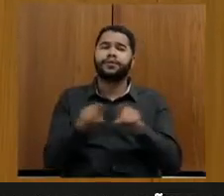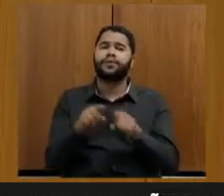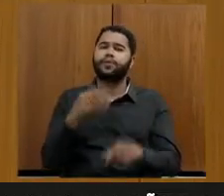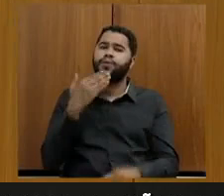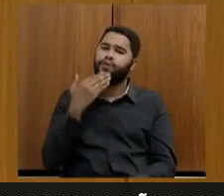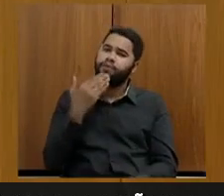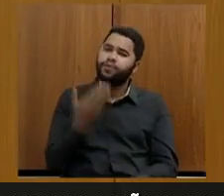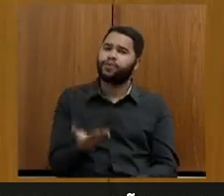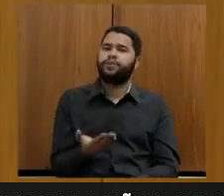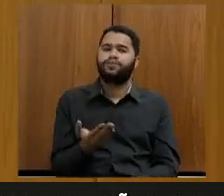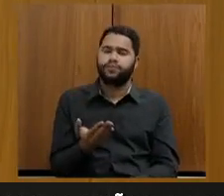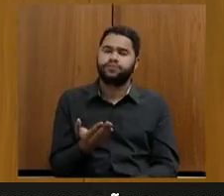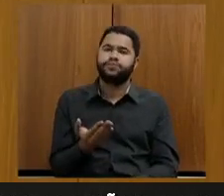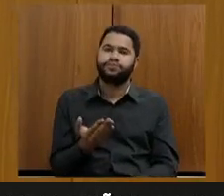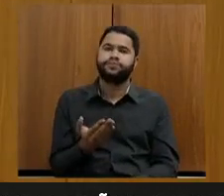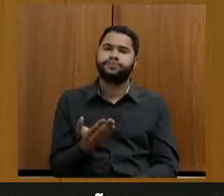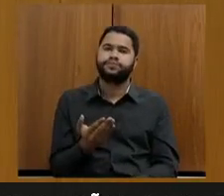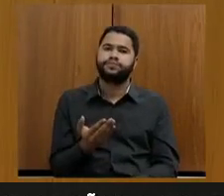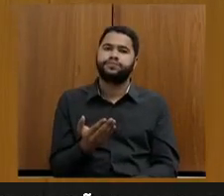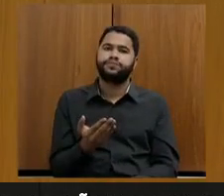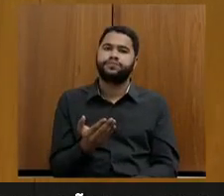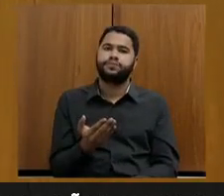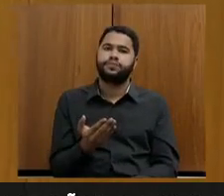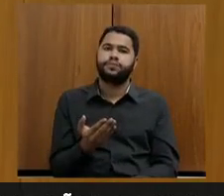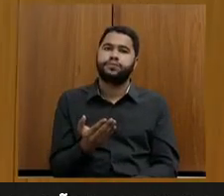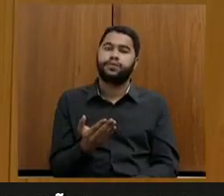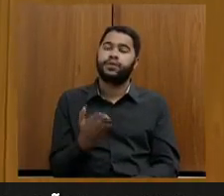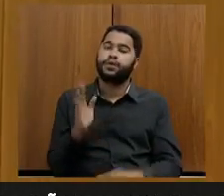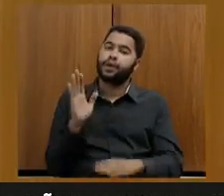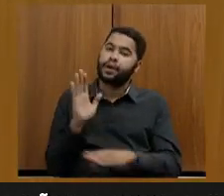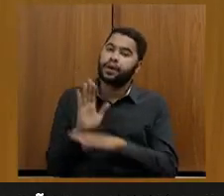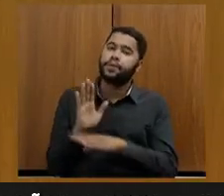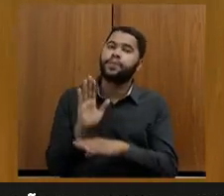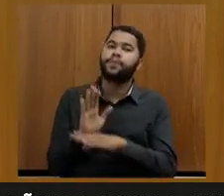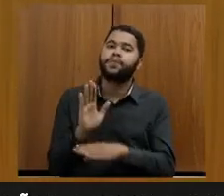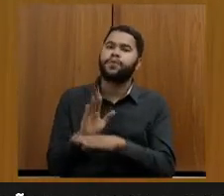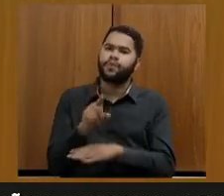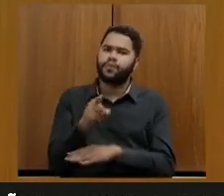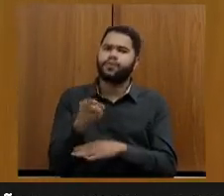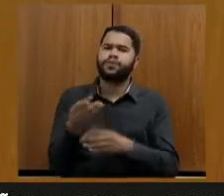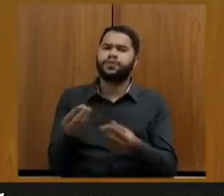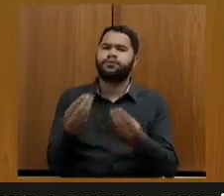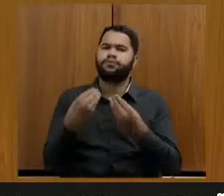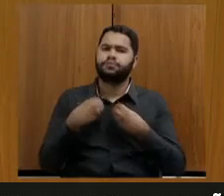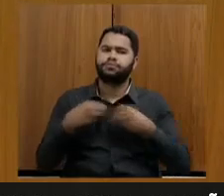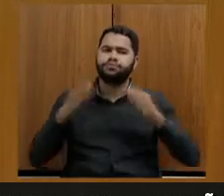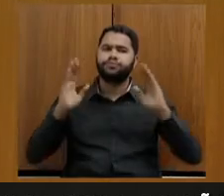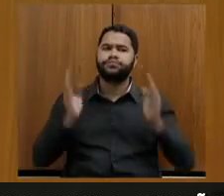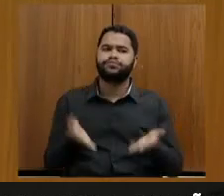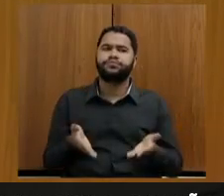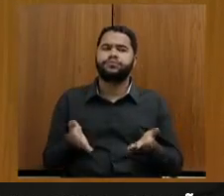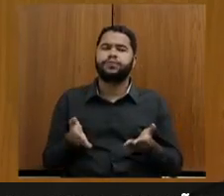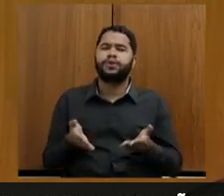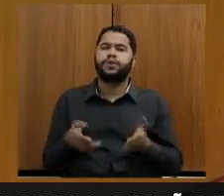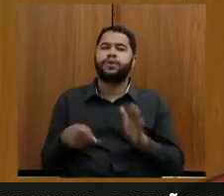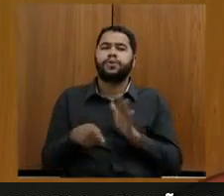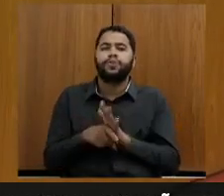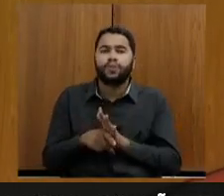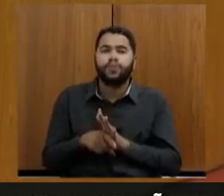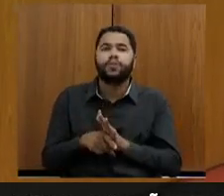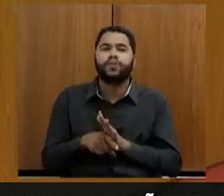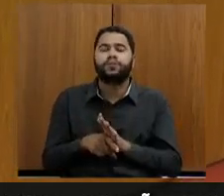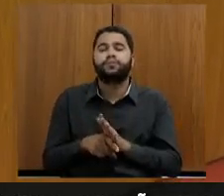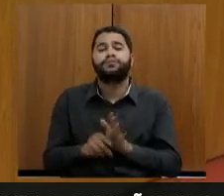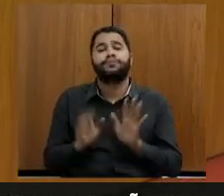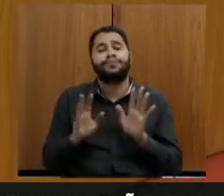solicitar aí é e esse apoio que o senhor já está dando é que eu corro beijo já está